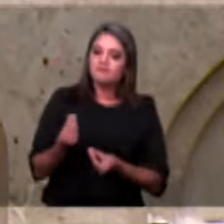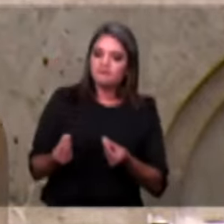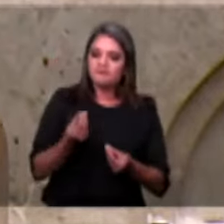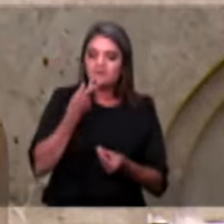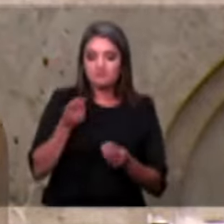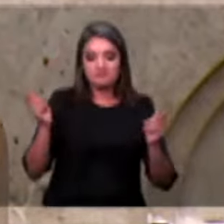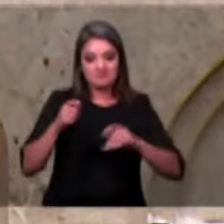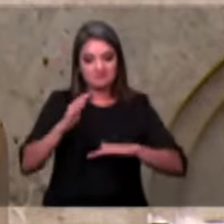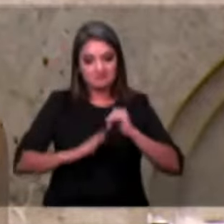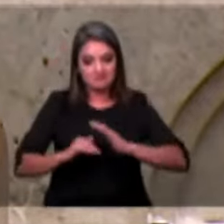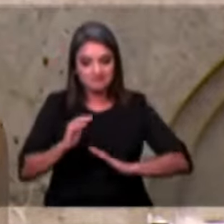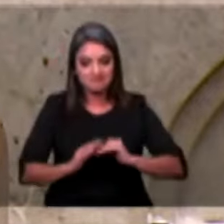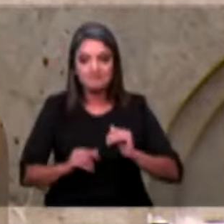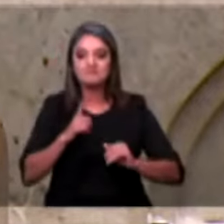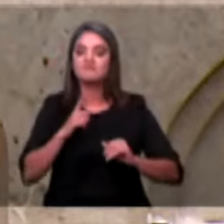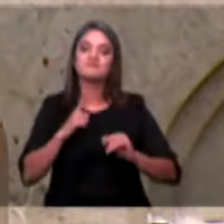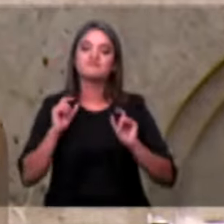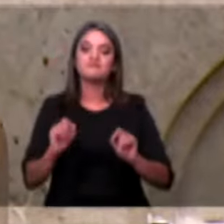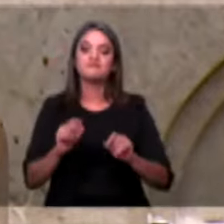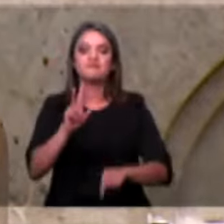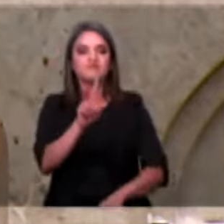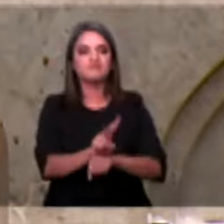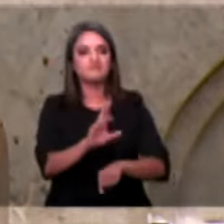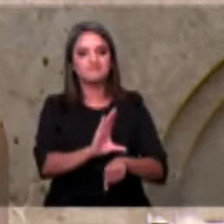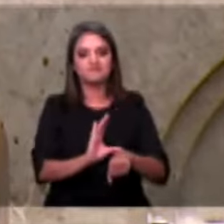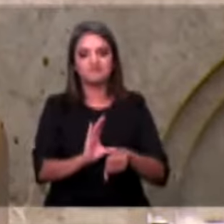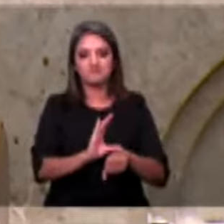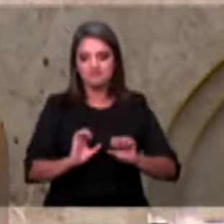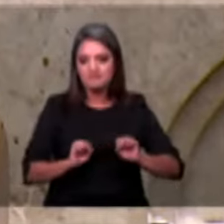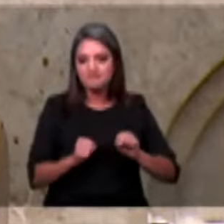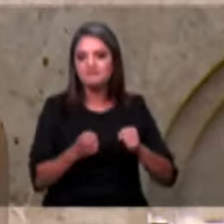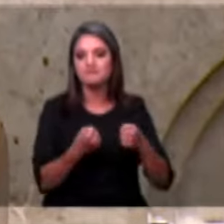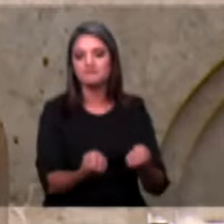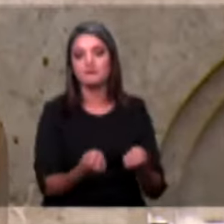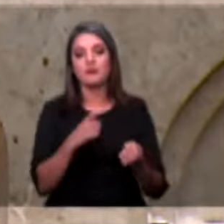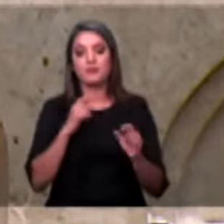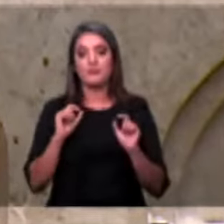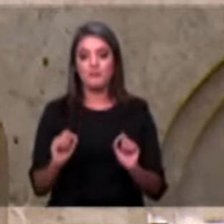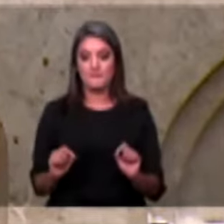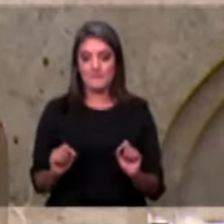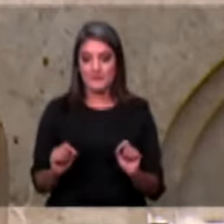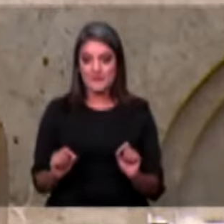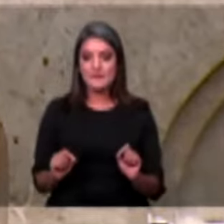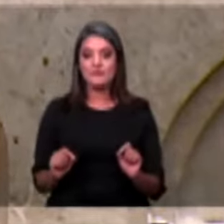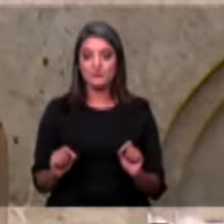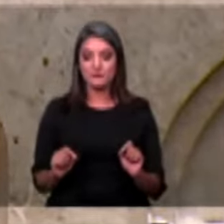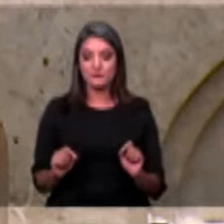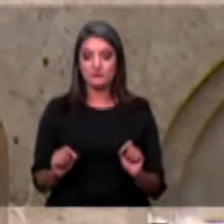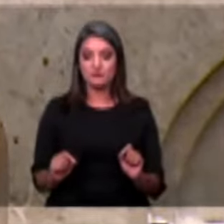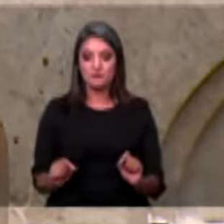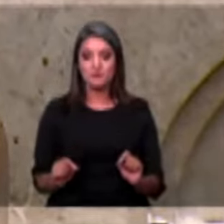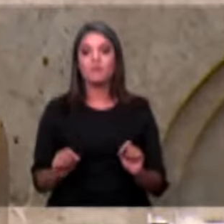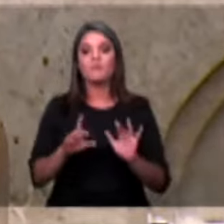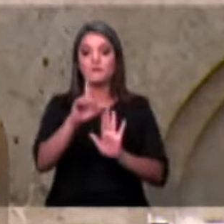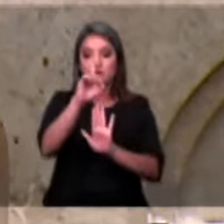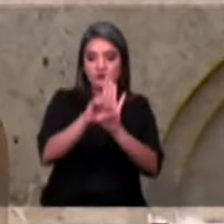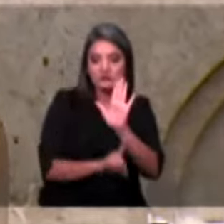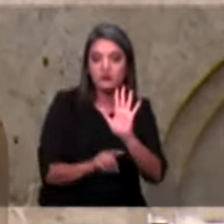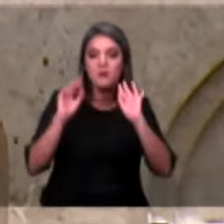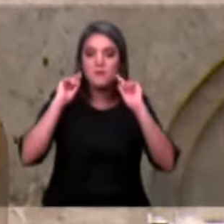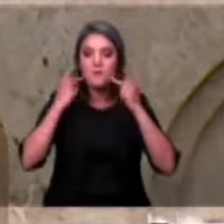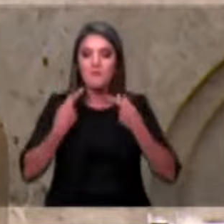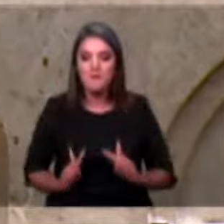eficácia das salvaguardas constitucionais que englobam, para efeito de sua proteção, os direitos